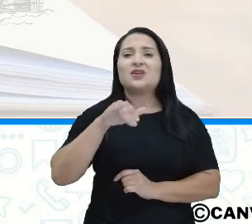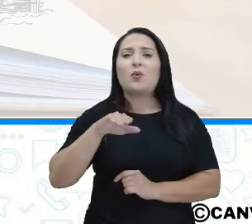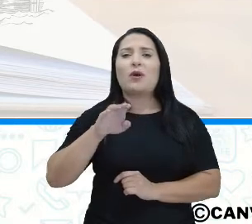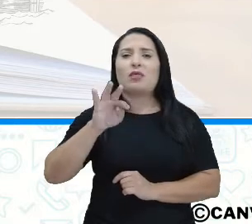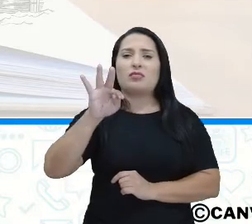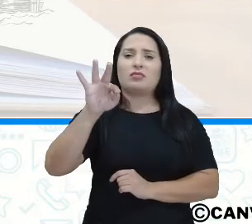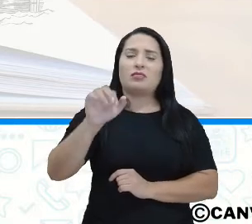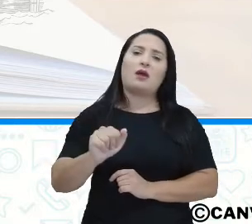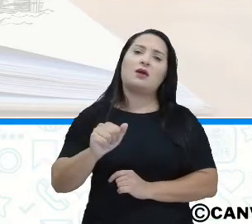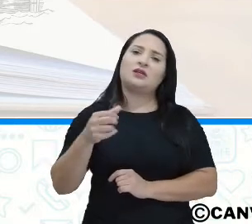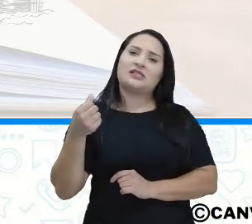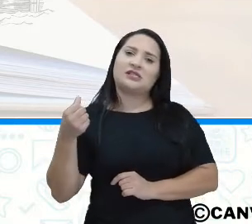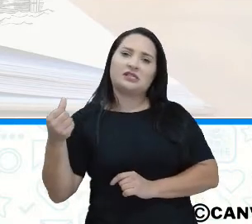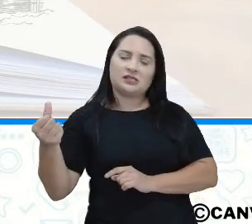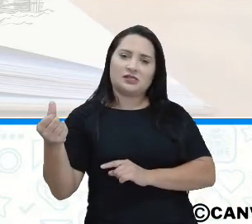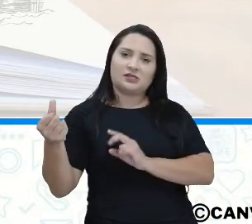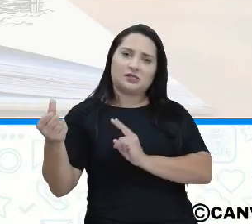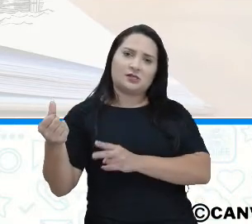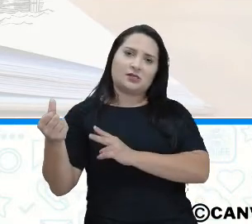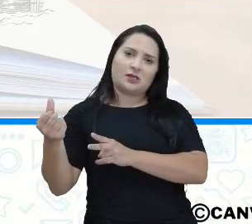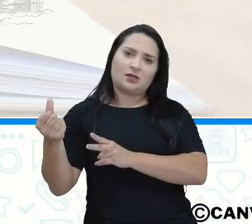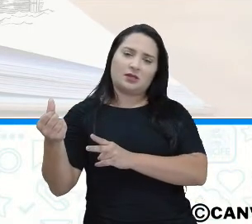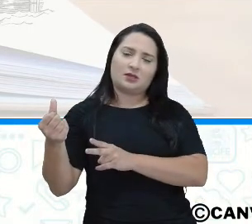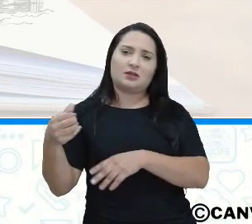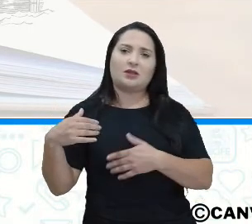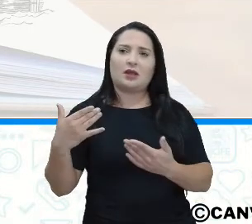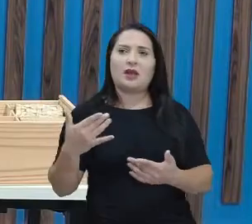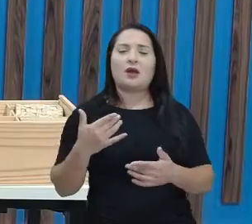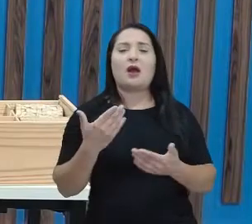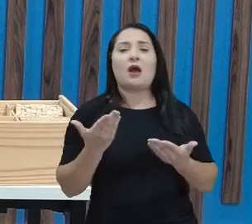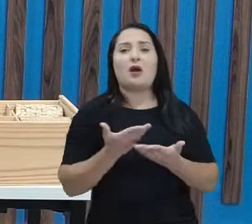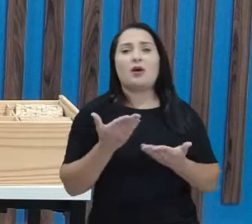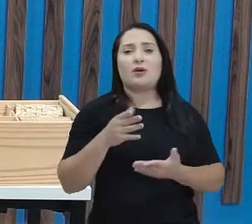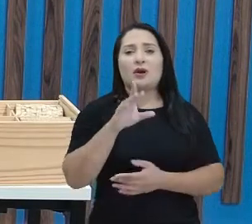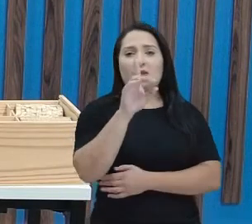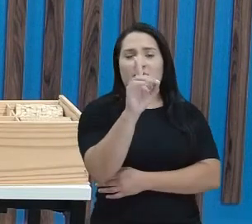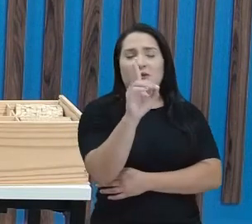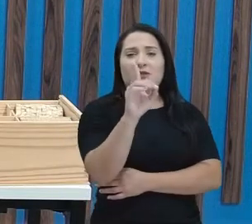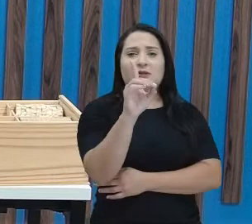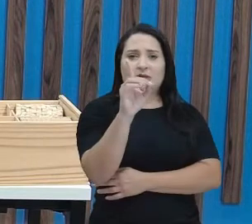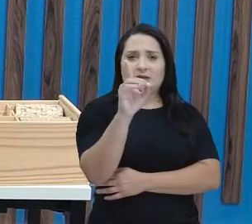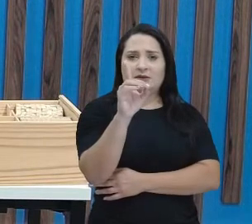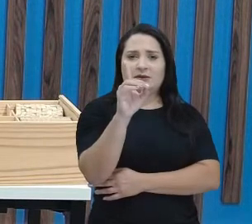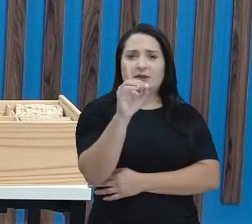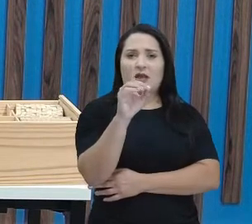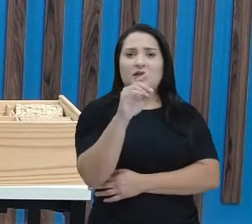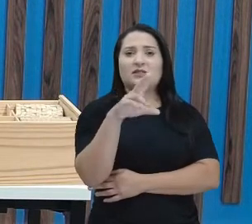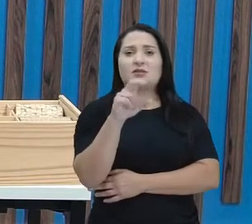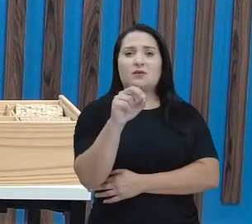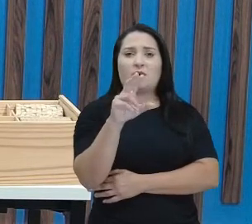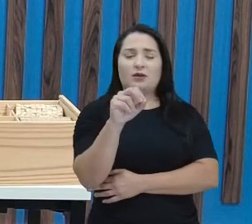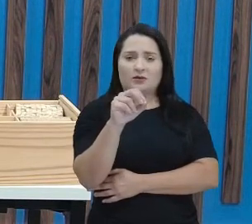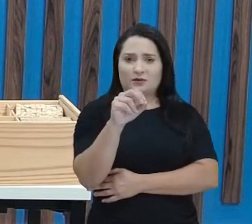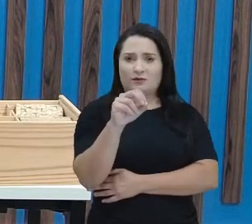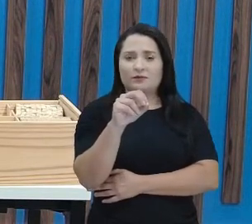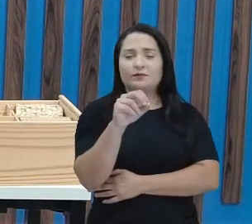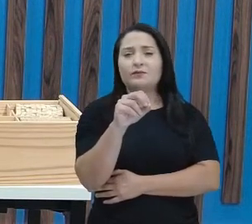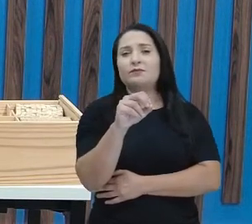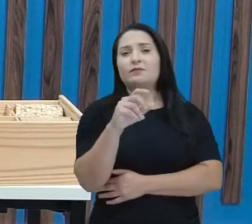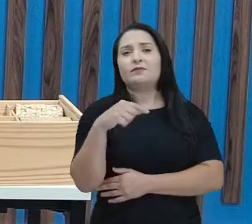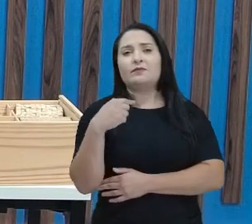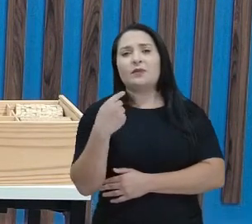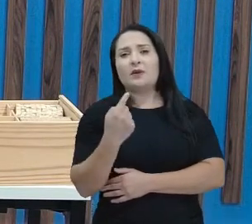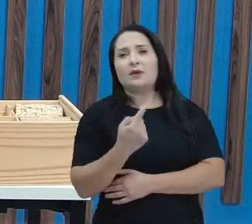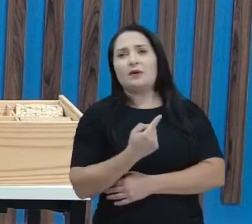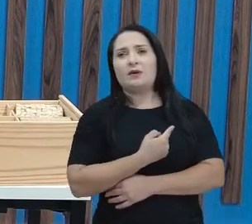350. É. E 6. Aí eu vou trabalhar o quê? A dezena. Estou tratando da dezena agora. Que é o 50, não é isso? Que é o 50, que eu vou contando